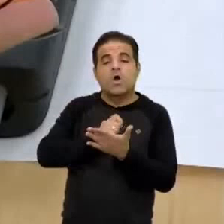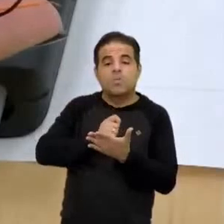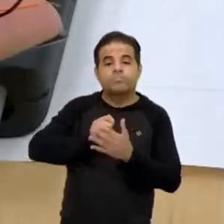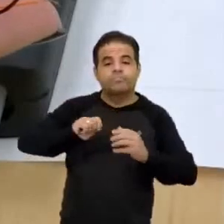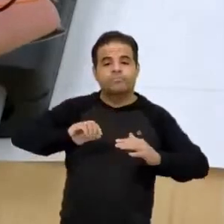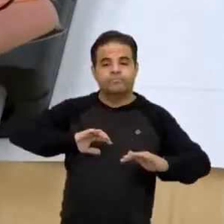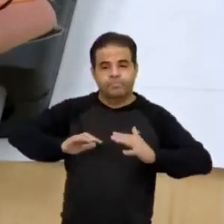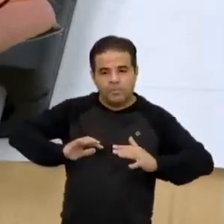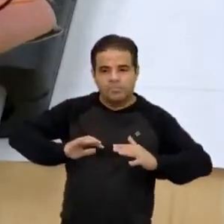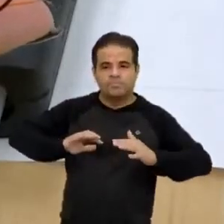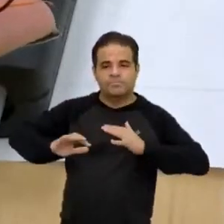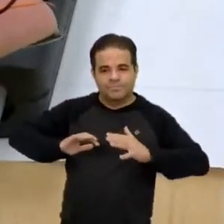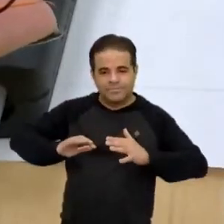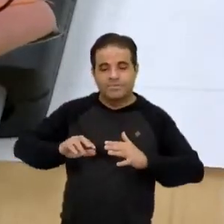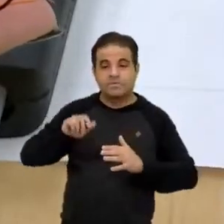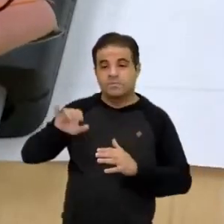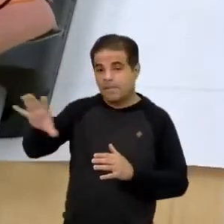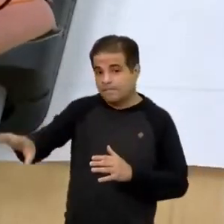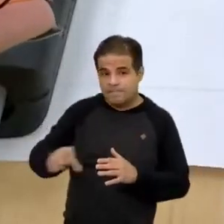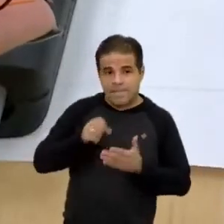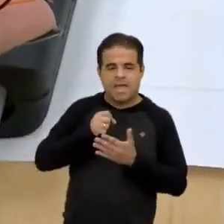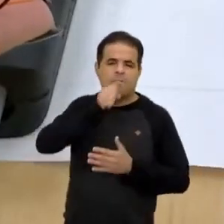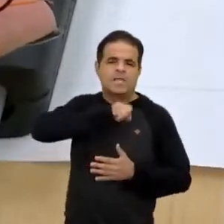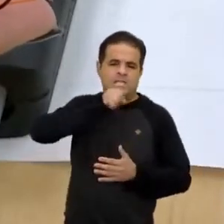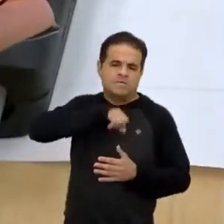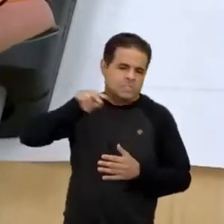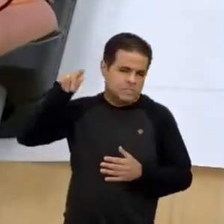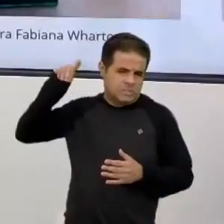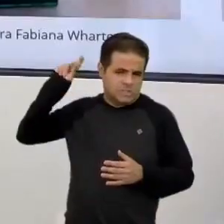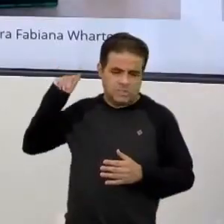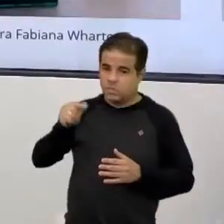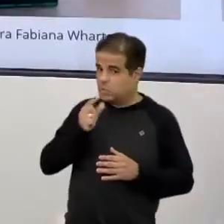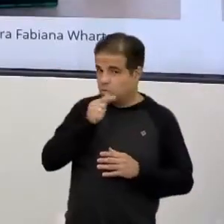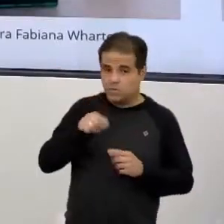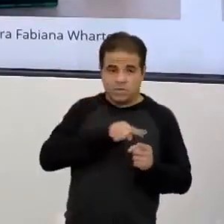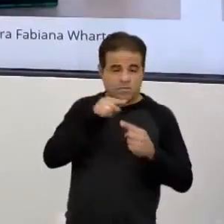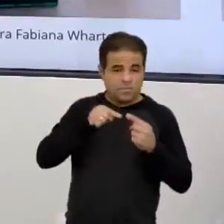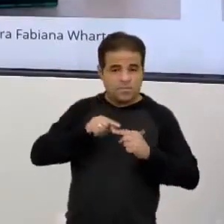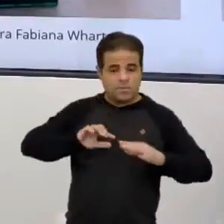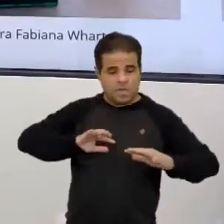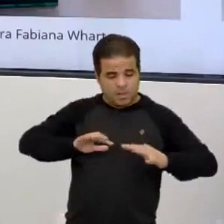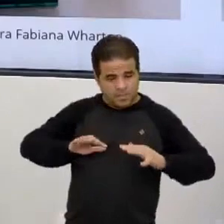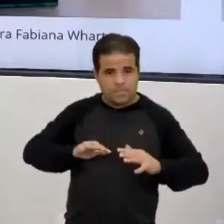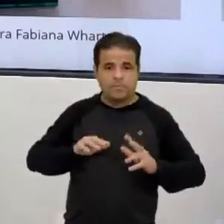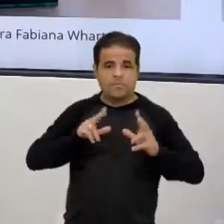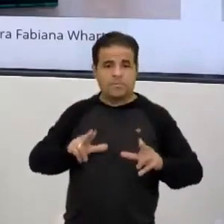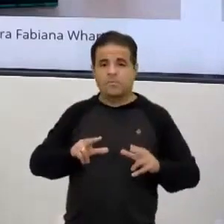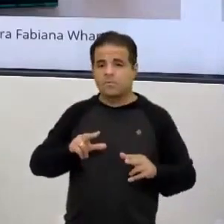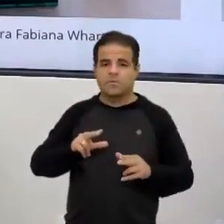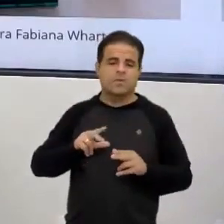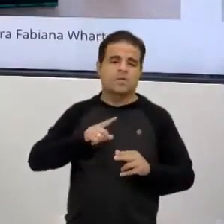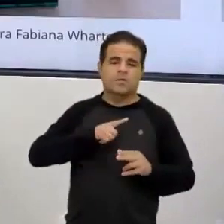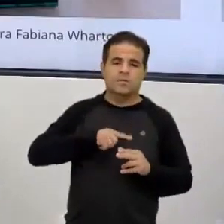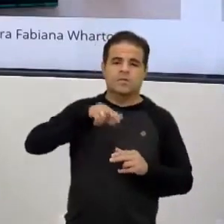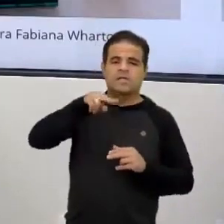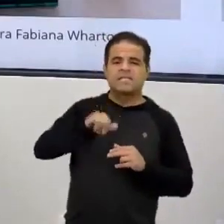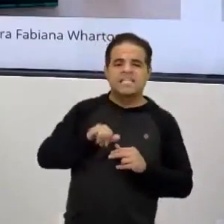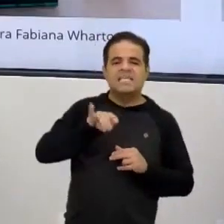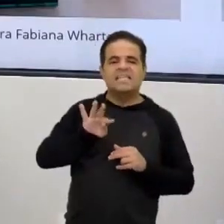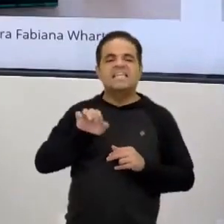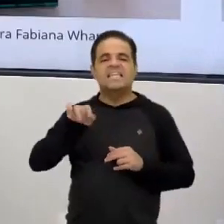vibrar. Então, se você pega um controle mais antigo, mas que não tem a função de vibração, como do